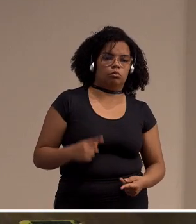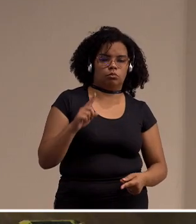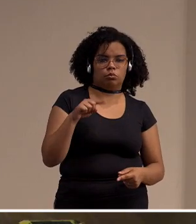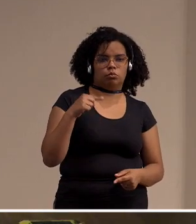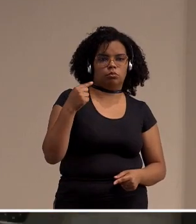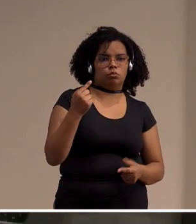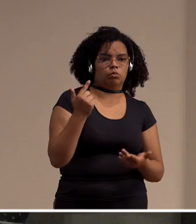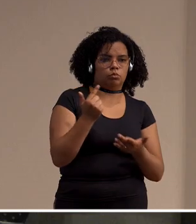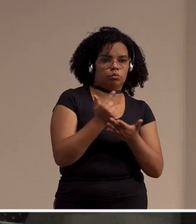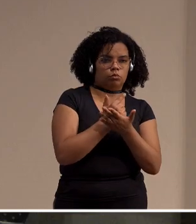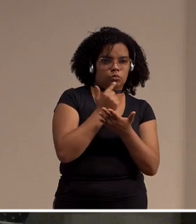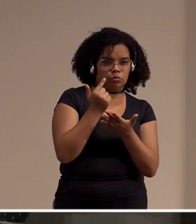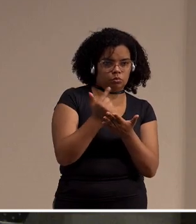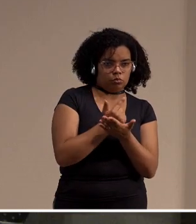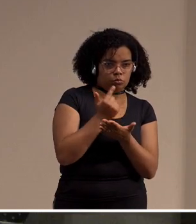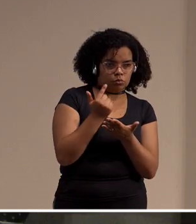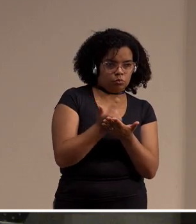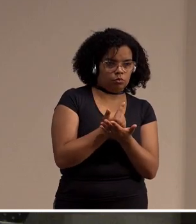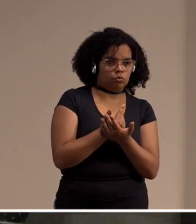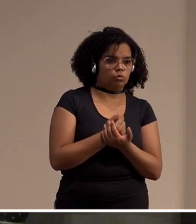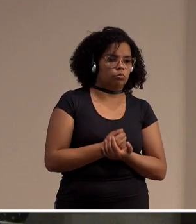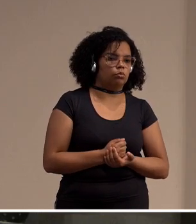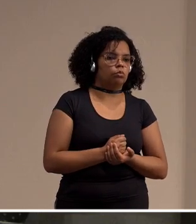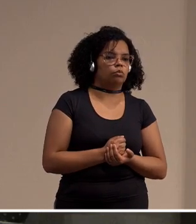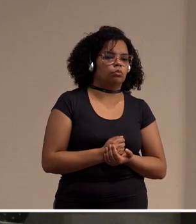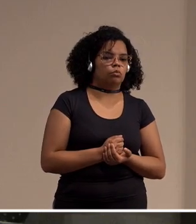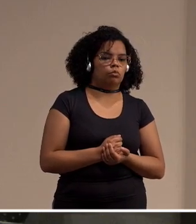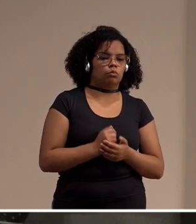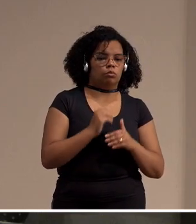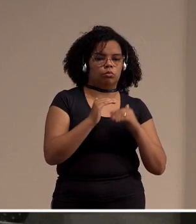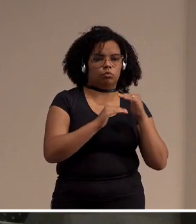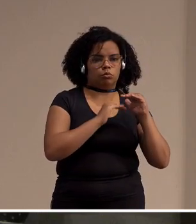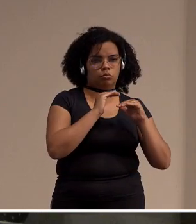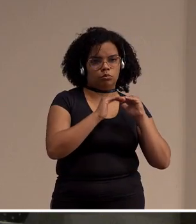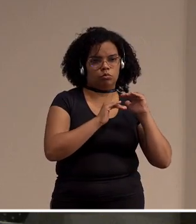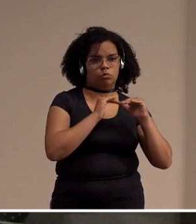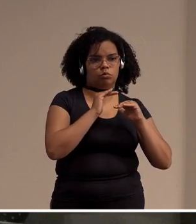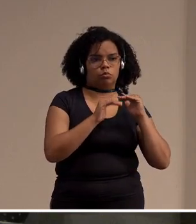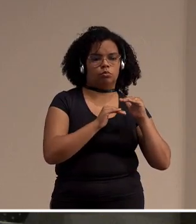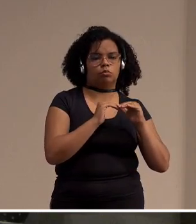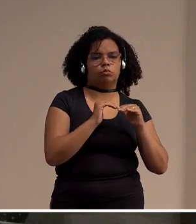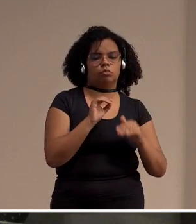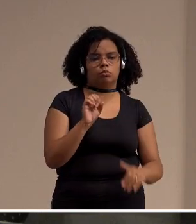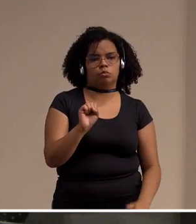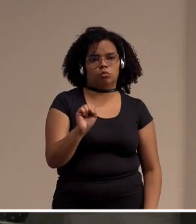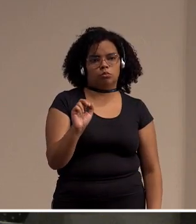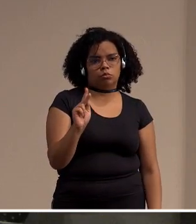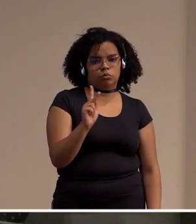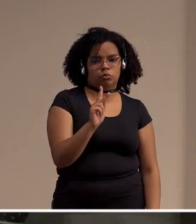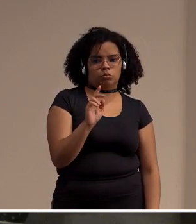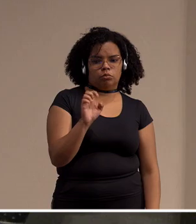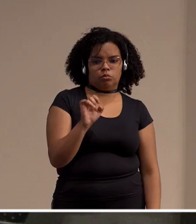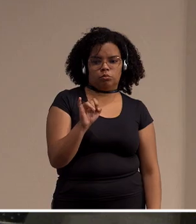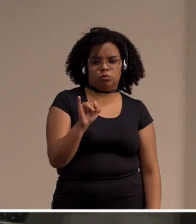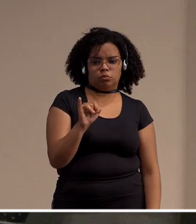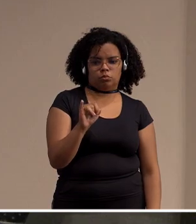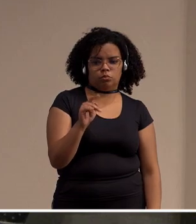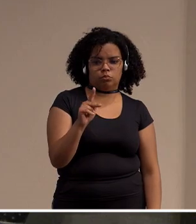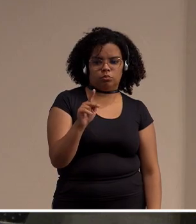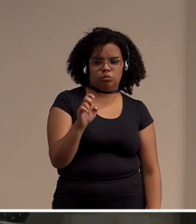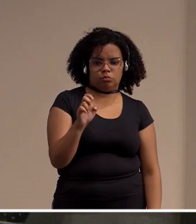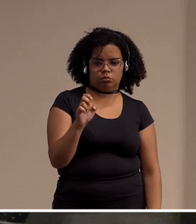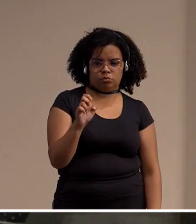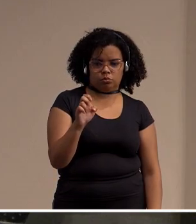un desarrollo de eso que Shakespeare creó. Mas Harold Bloom está pensando en la literatura europea, cuando